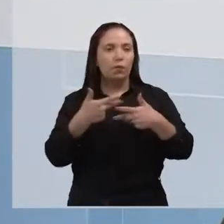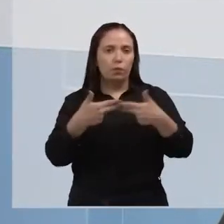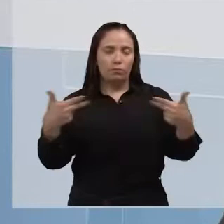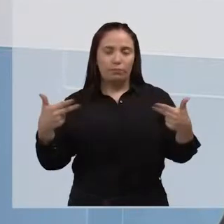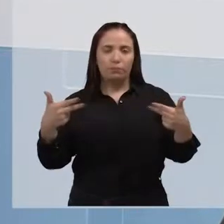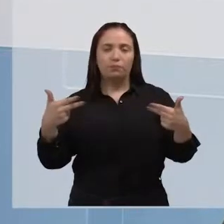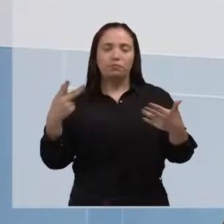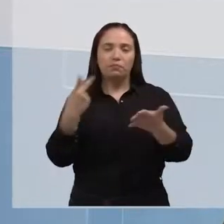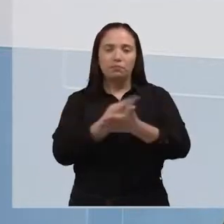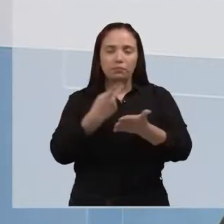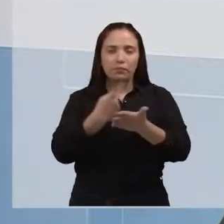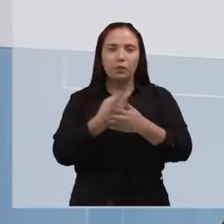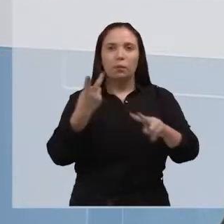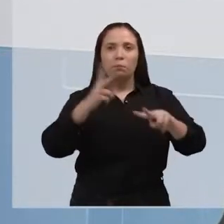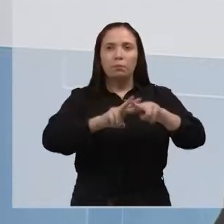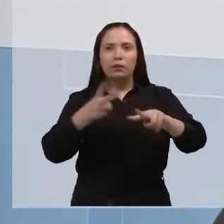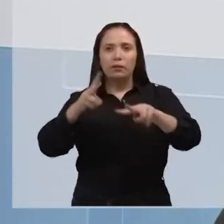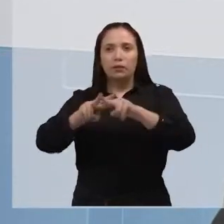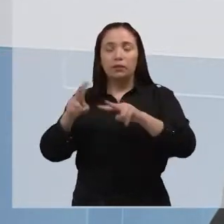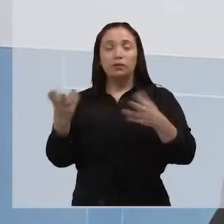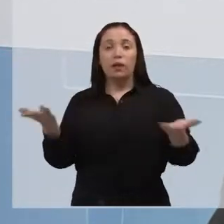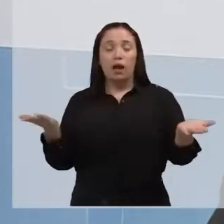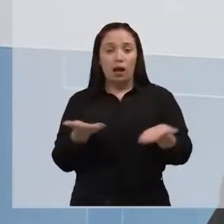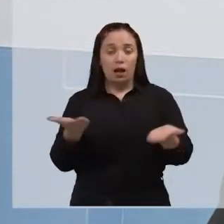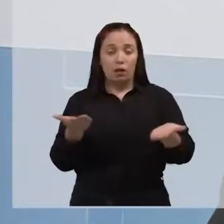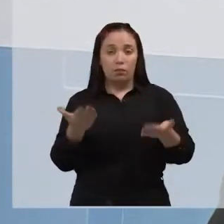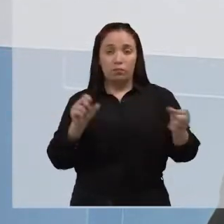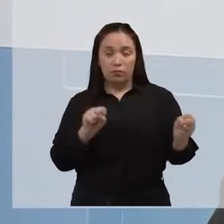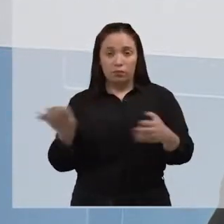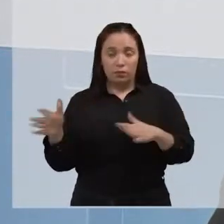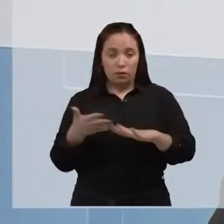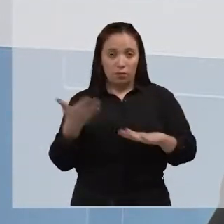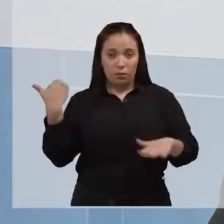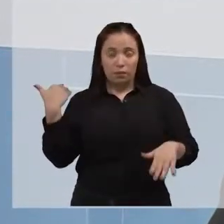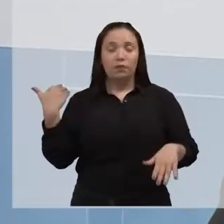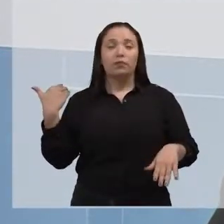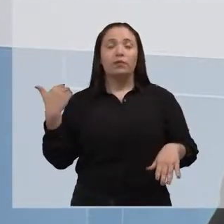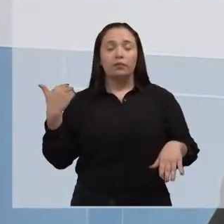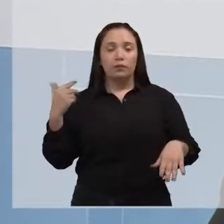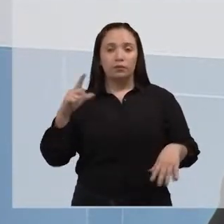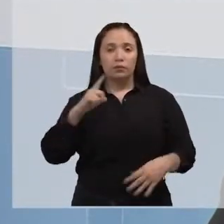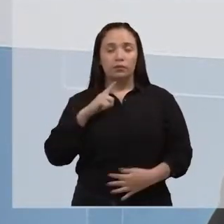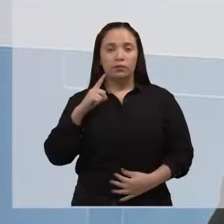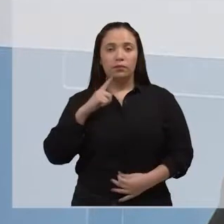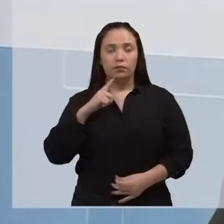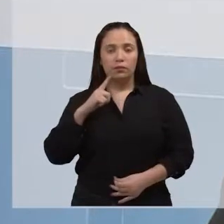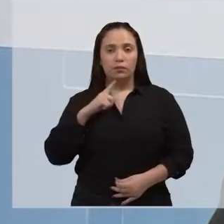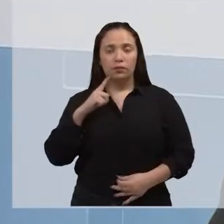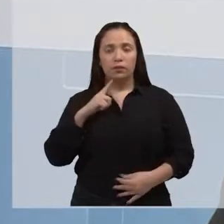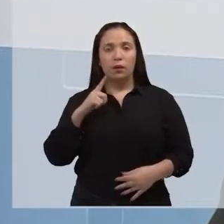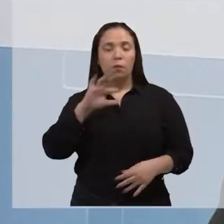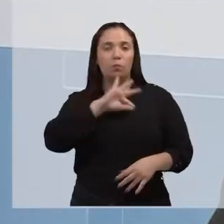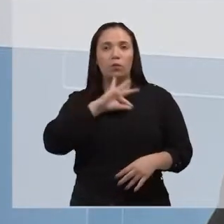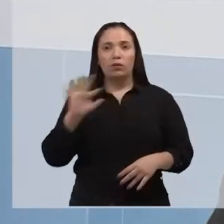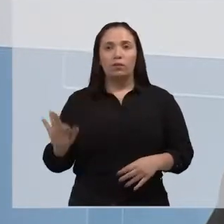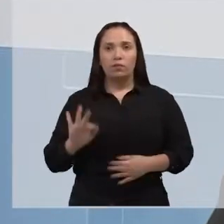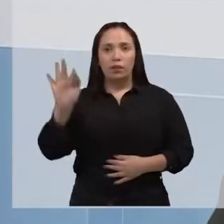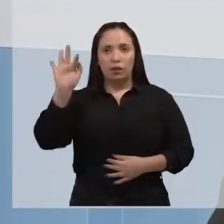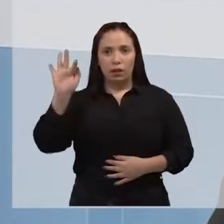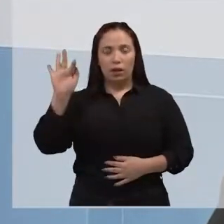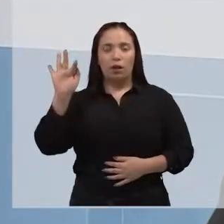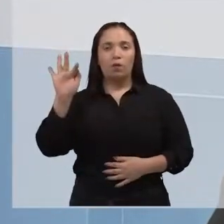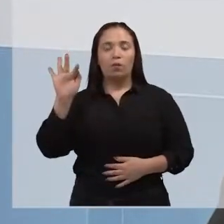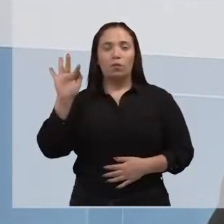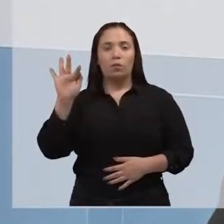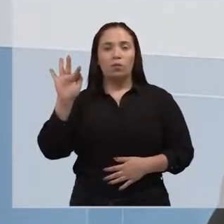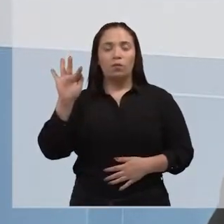errada, tanta prisão. Essa semana agora mesmo houve uma outra ação da Polícia Federal